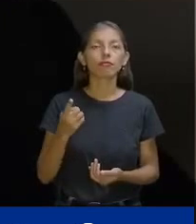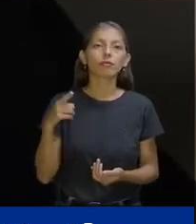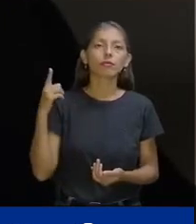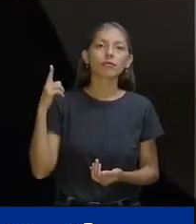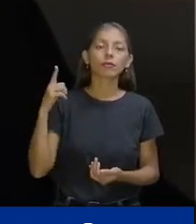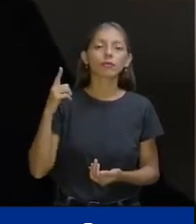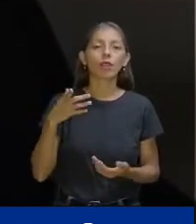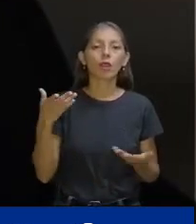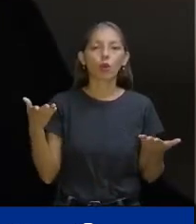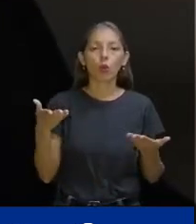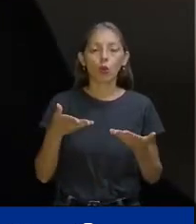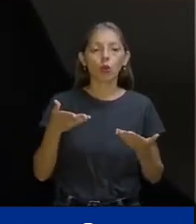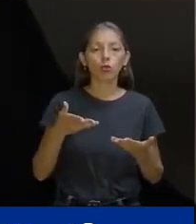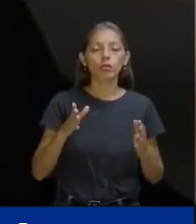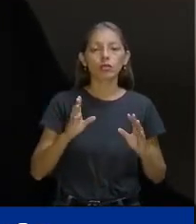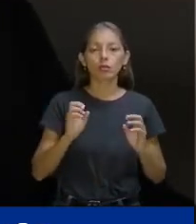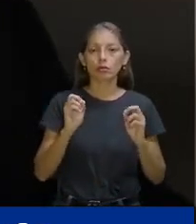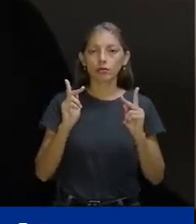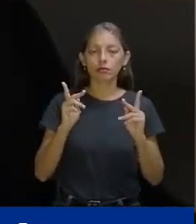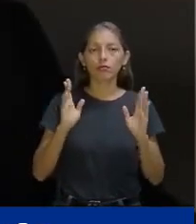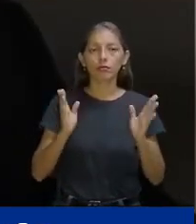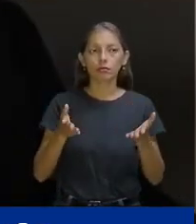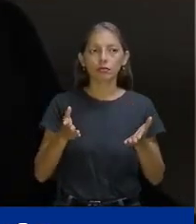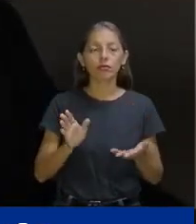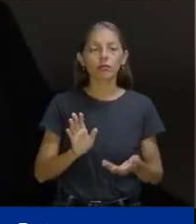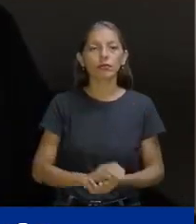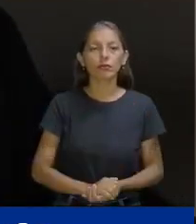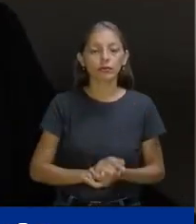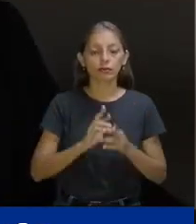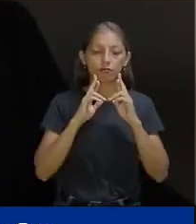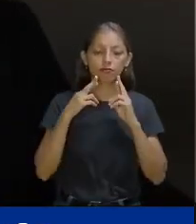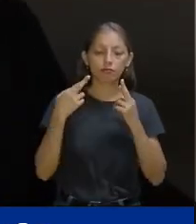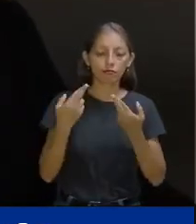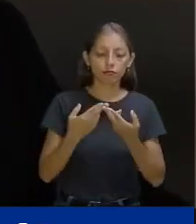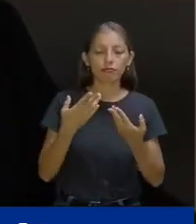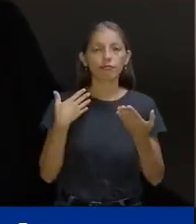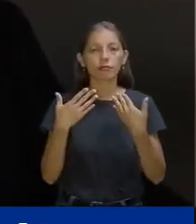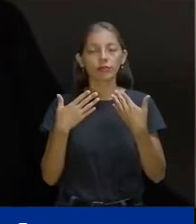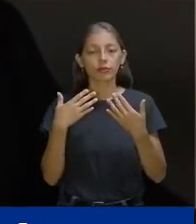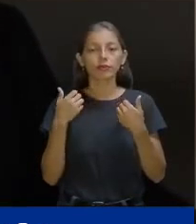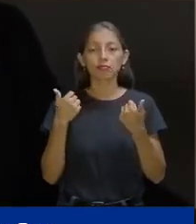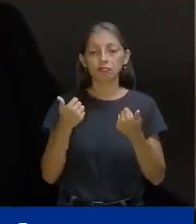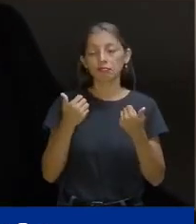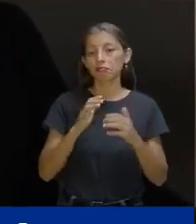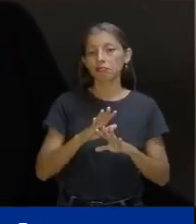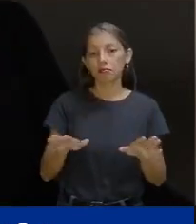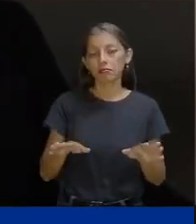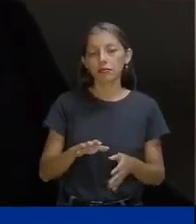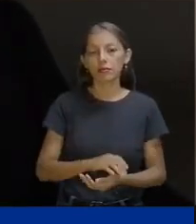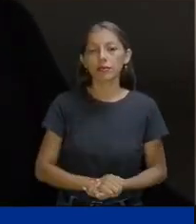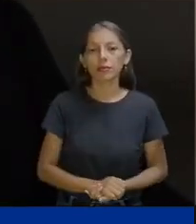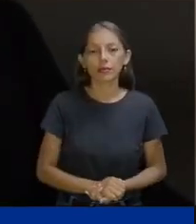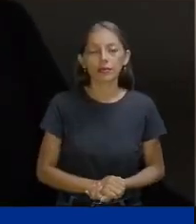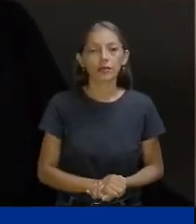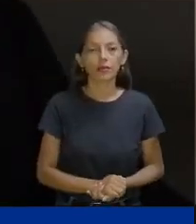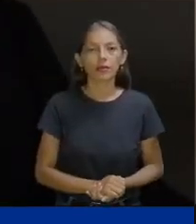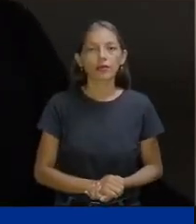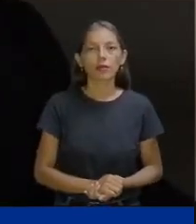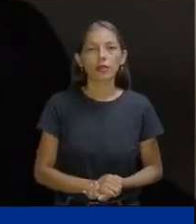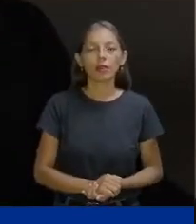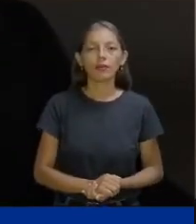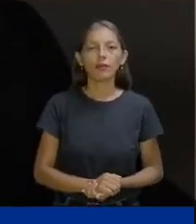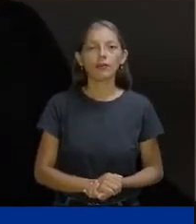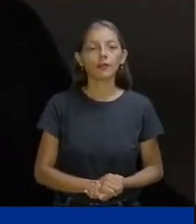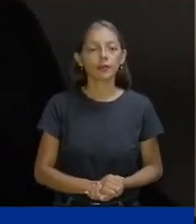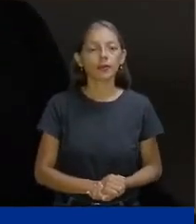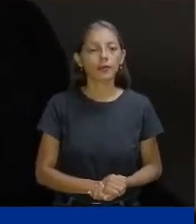é quarta e hoje estive já no CNJ, mas já é uma pauta sobre o mapa do Tribunal do Júri, uma ferramenta